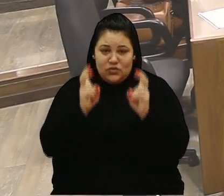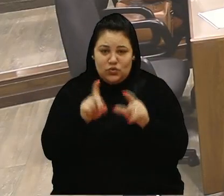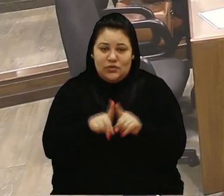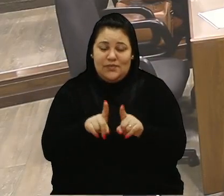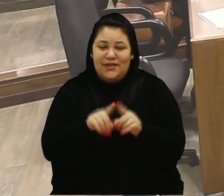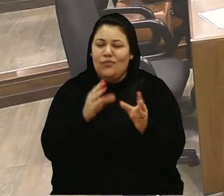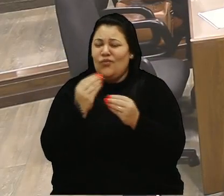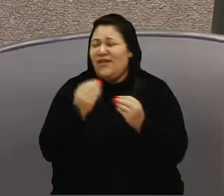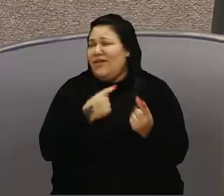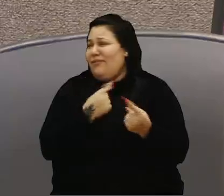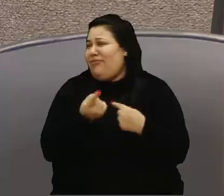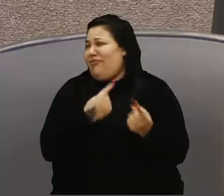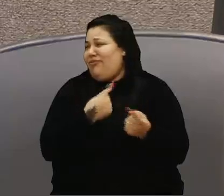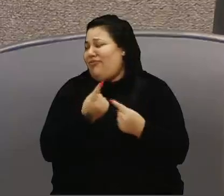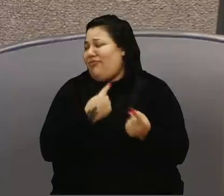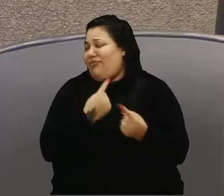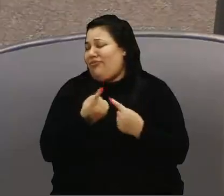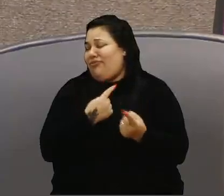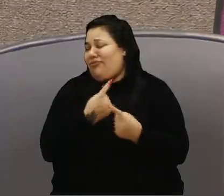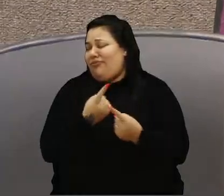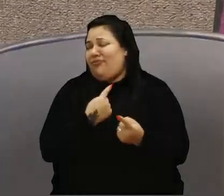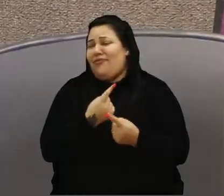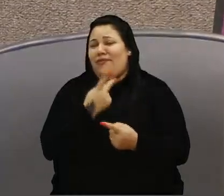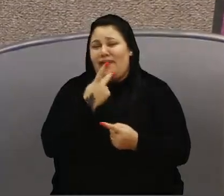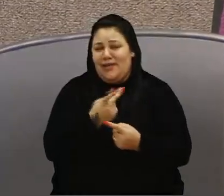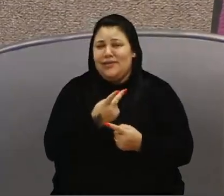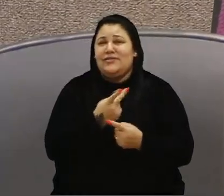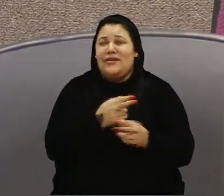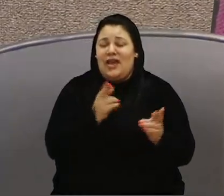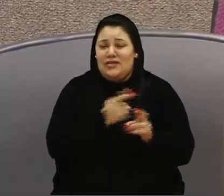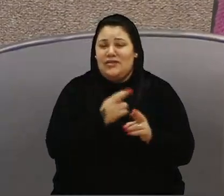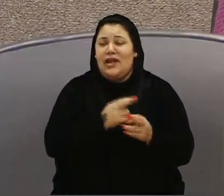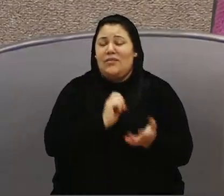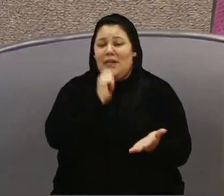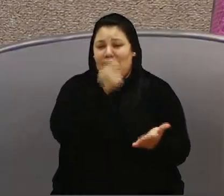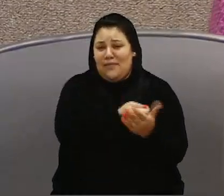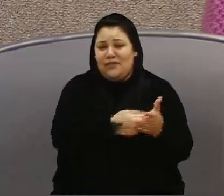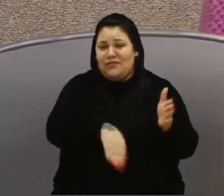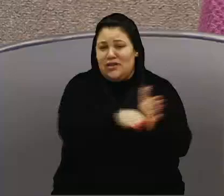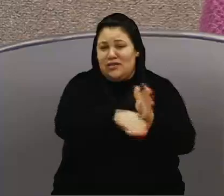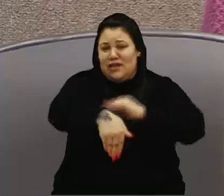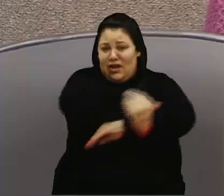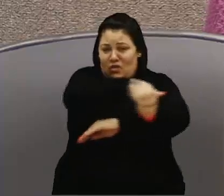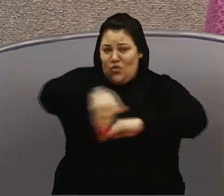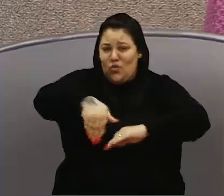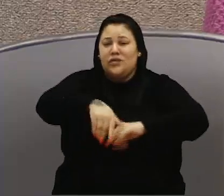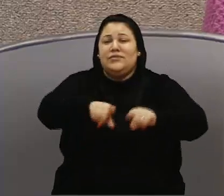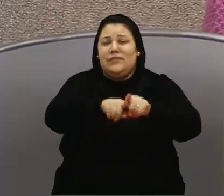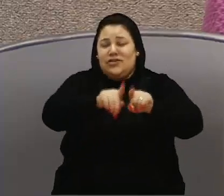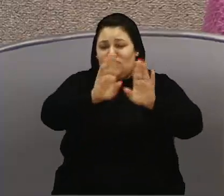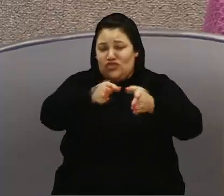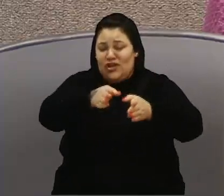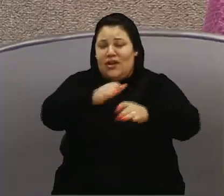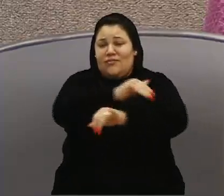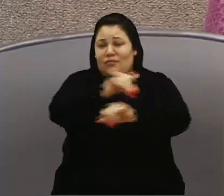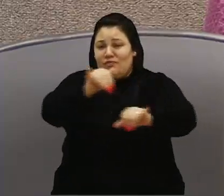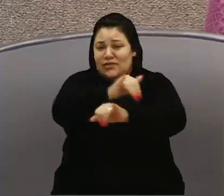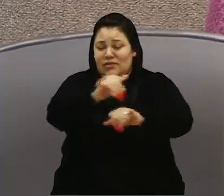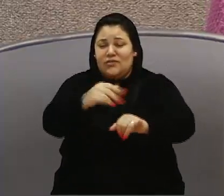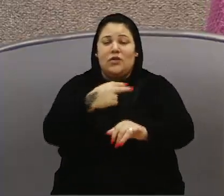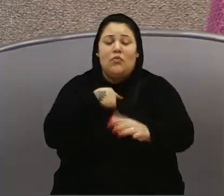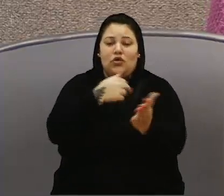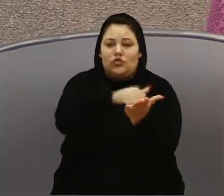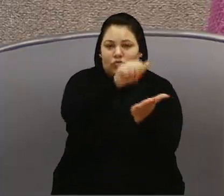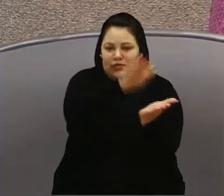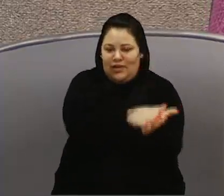muita reclamação a respeito da questão do parquímetro, né? E essa orientação eu já tinha também, que não pode ser multado